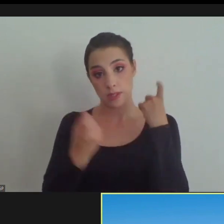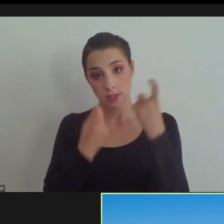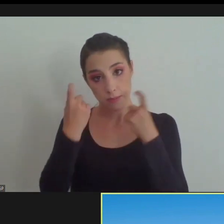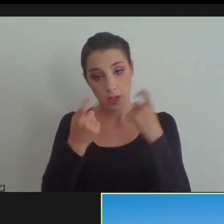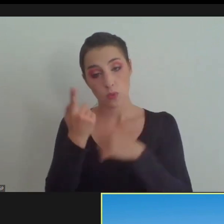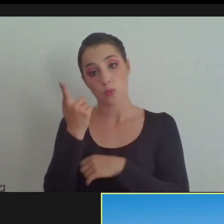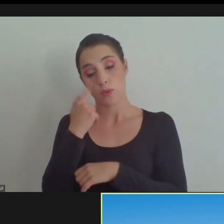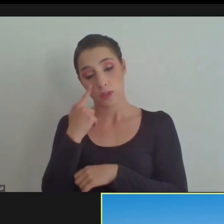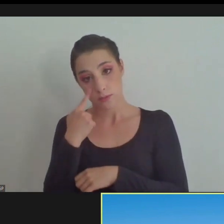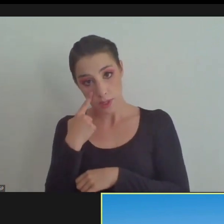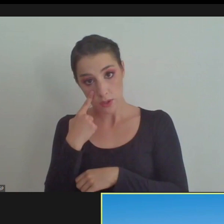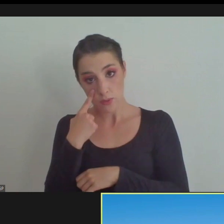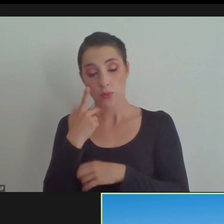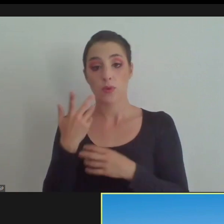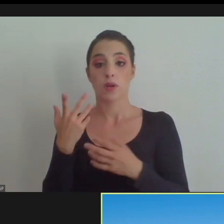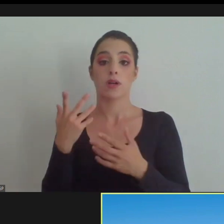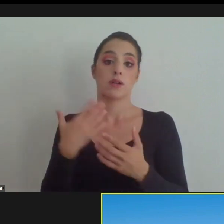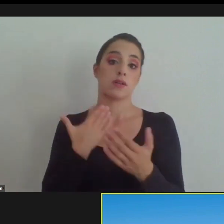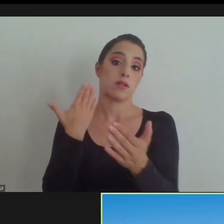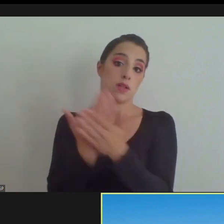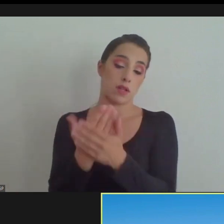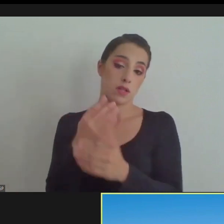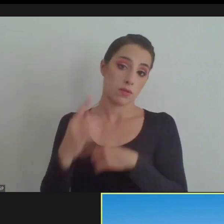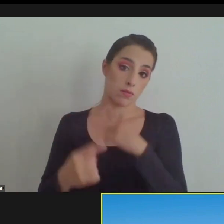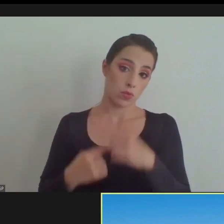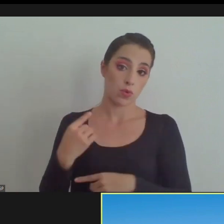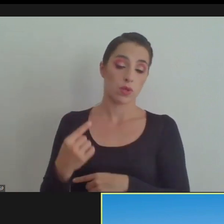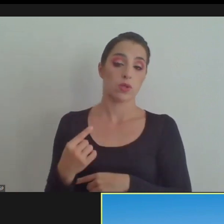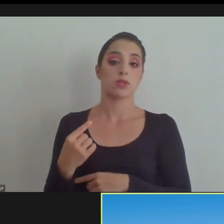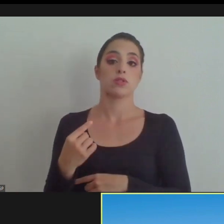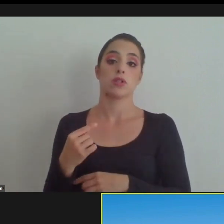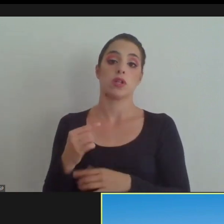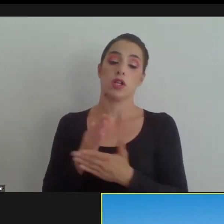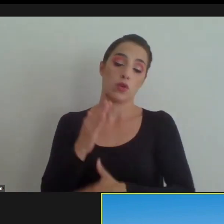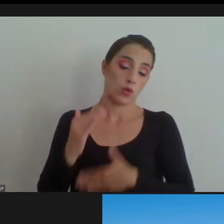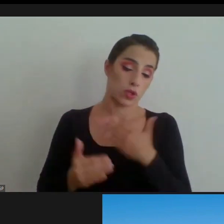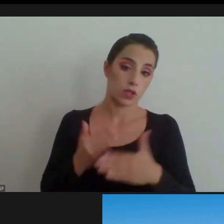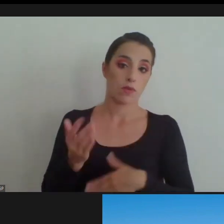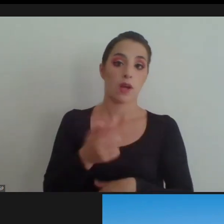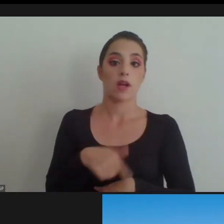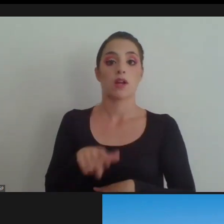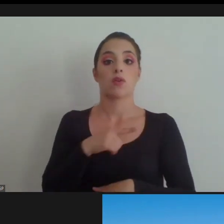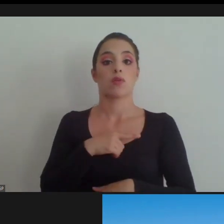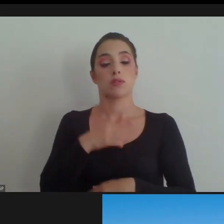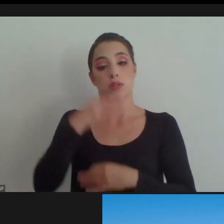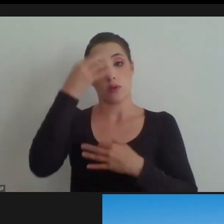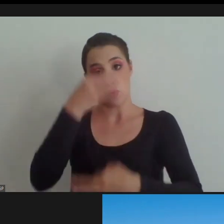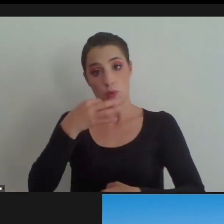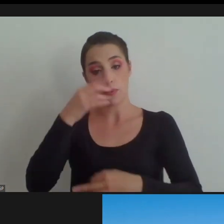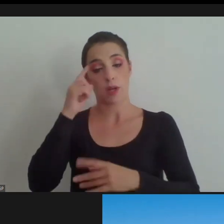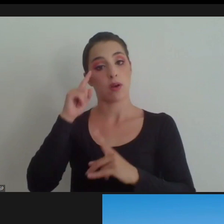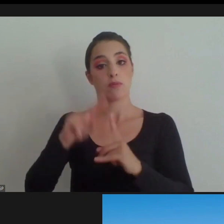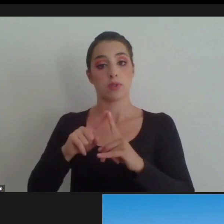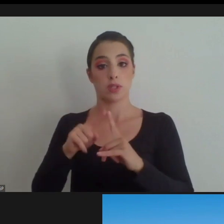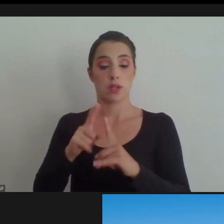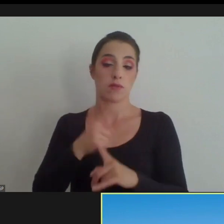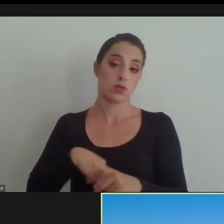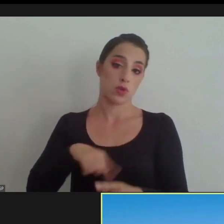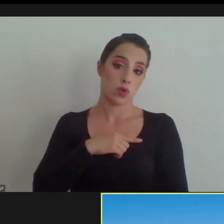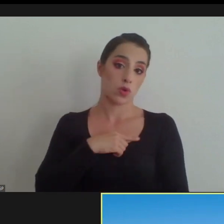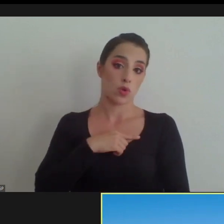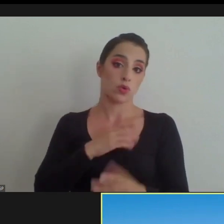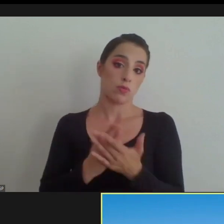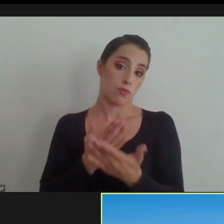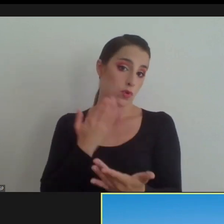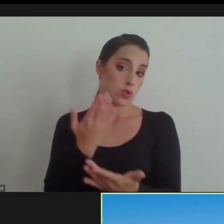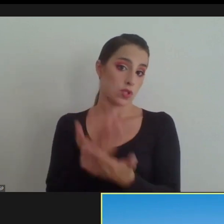conhecimento, que tem-nos permitido continuar a cumprir os objetivos a que nos